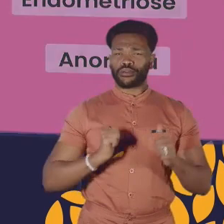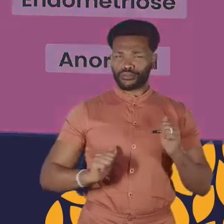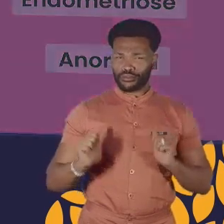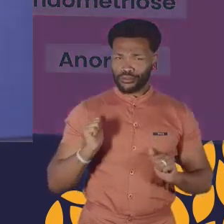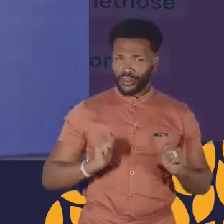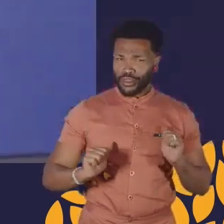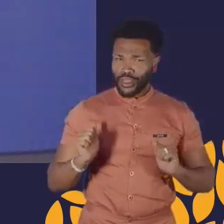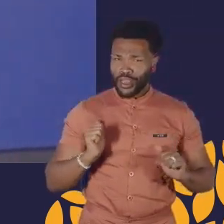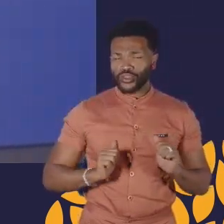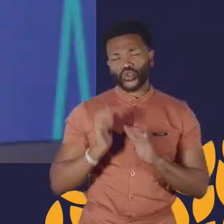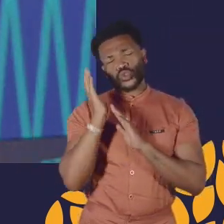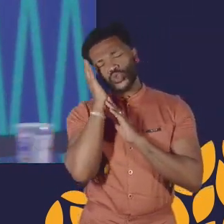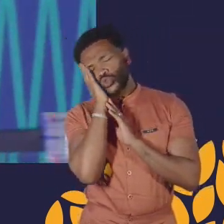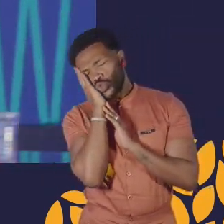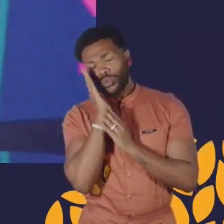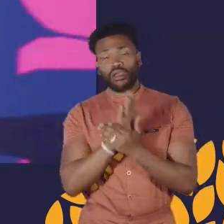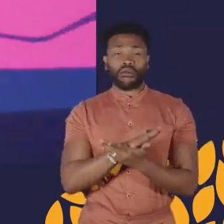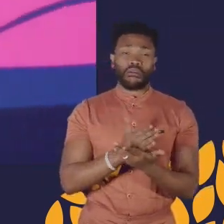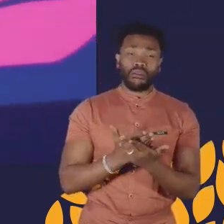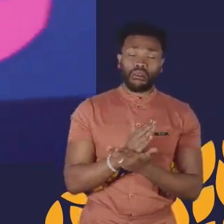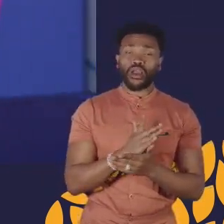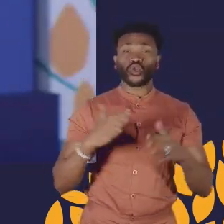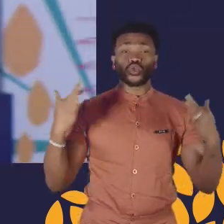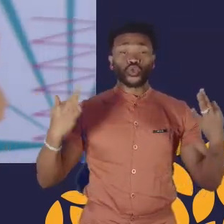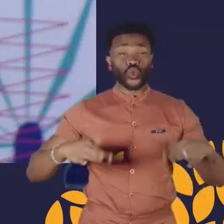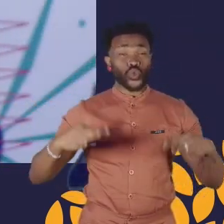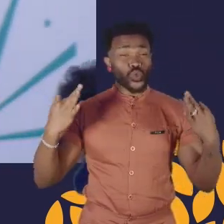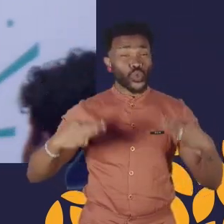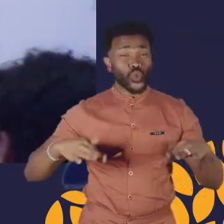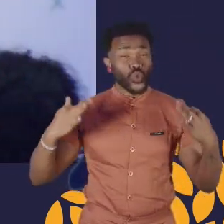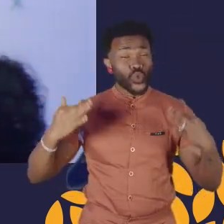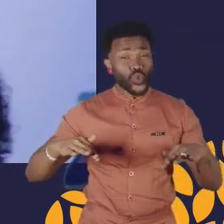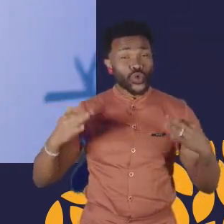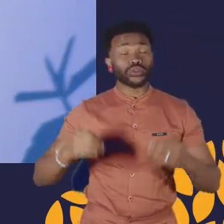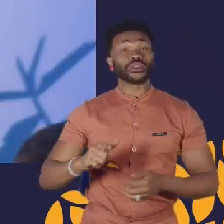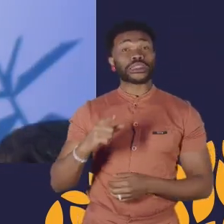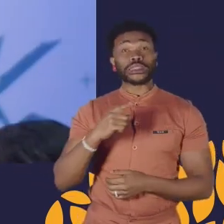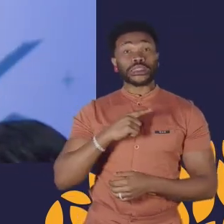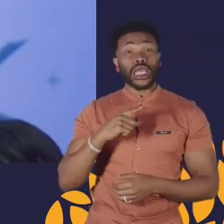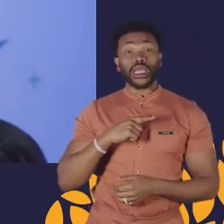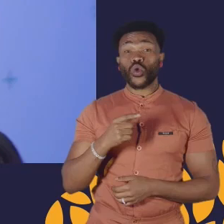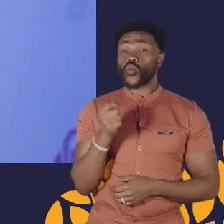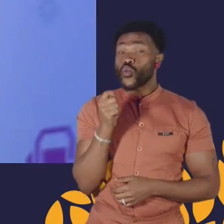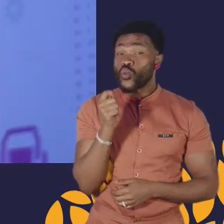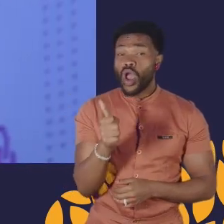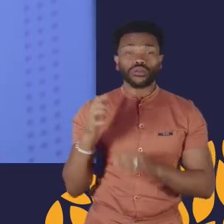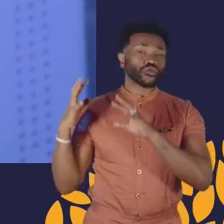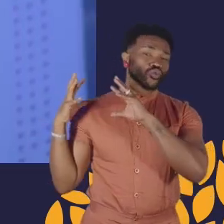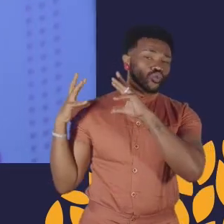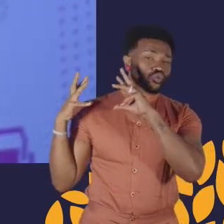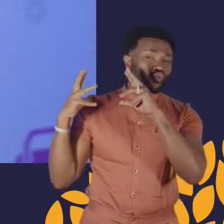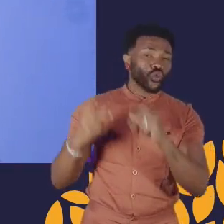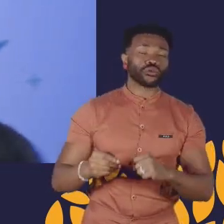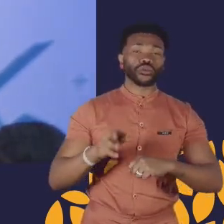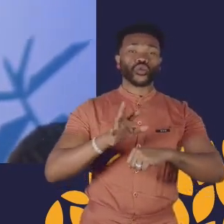ansiedade, insônia, dor, estão presentes em praticamente todas